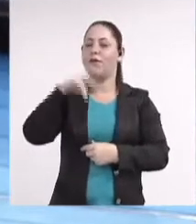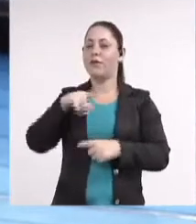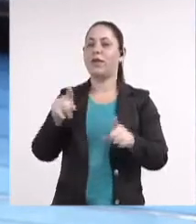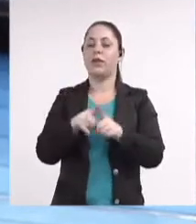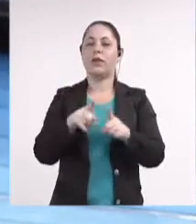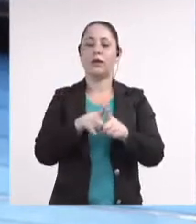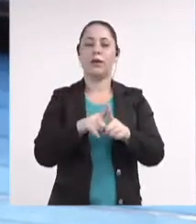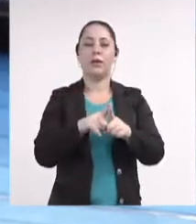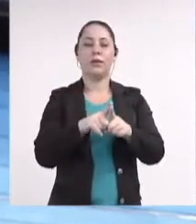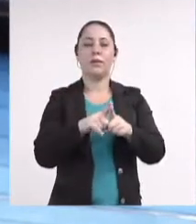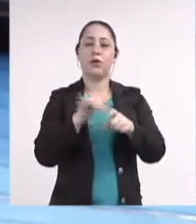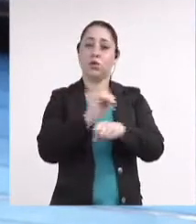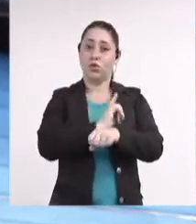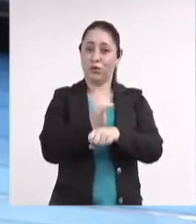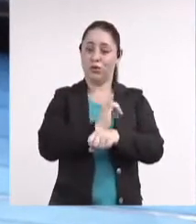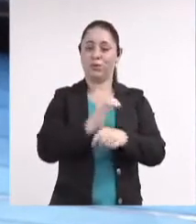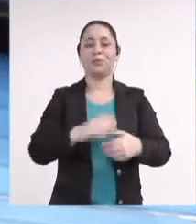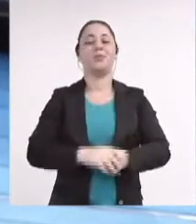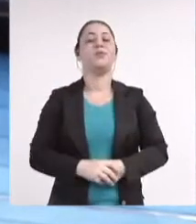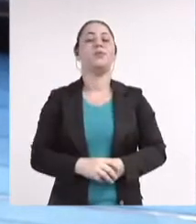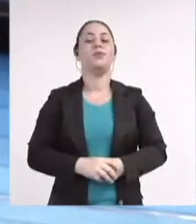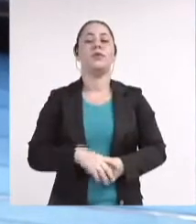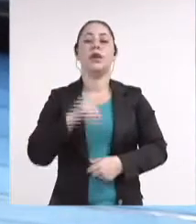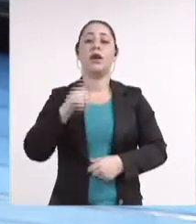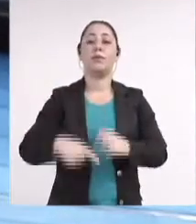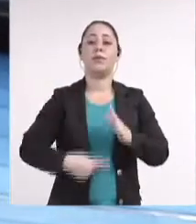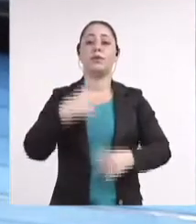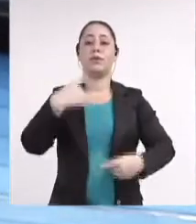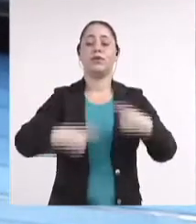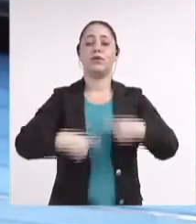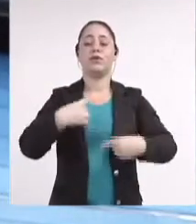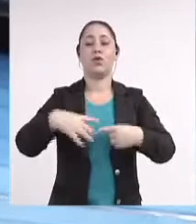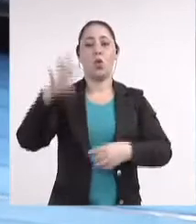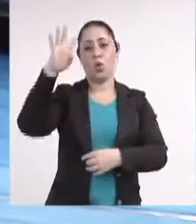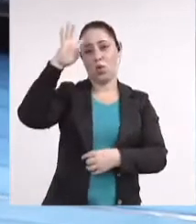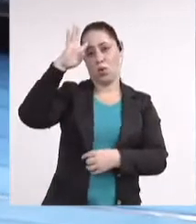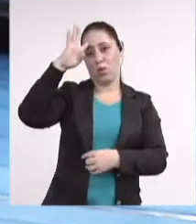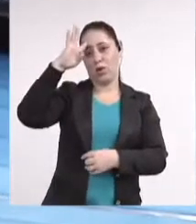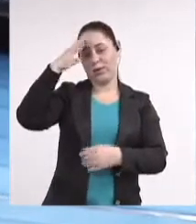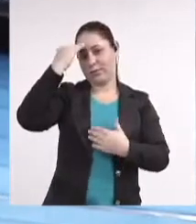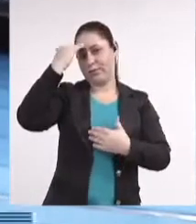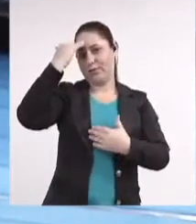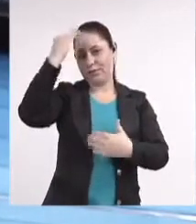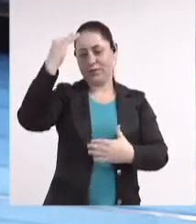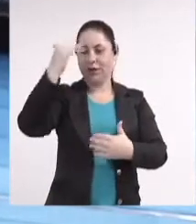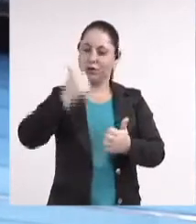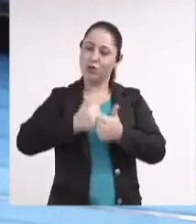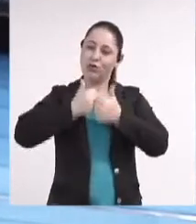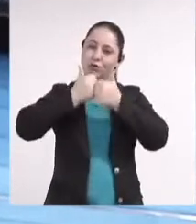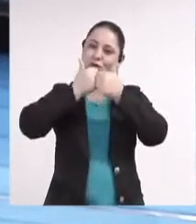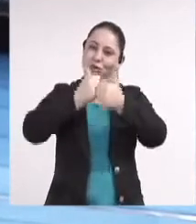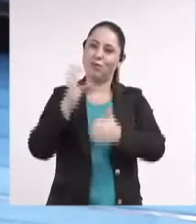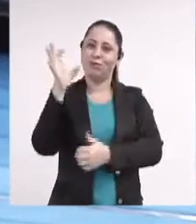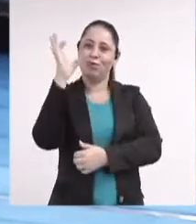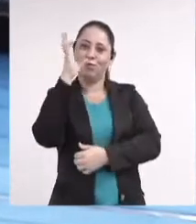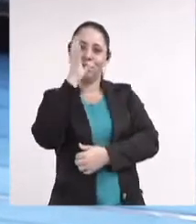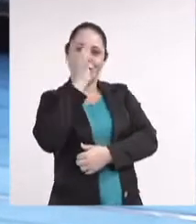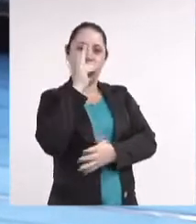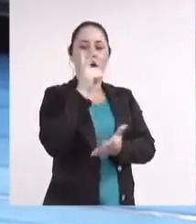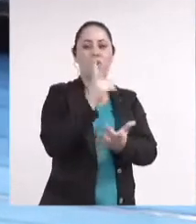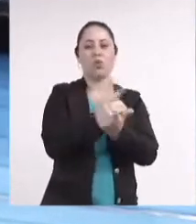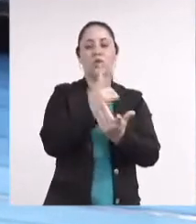no nosso canal lá no YouTube. Este foi a primeira discussão desta quarta-feira. Muito obrigado por sua companhia, sua audiência.